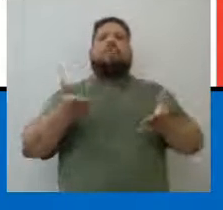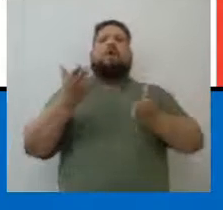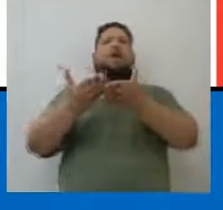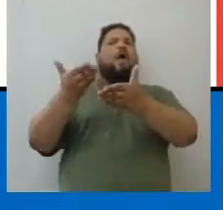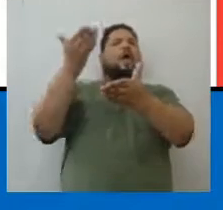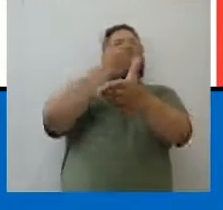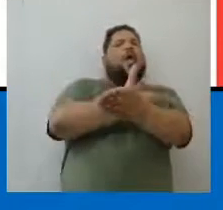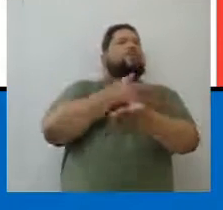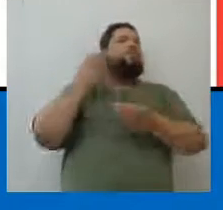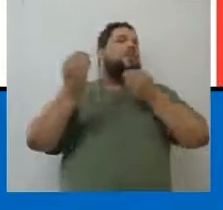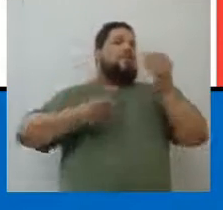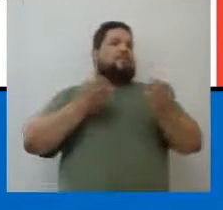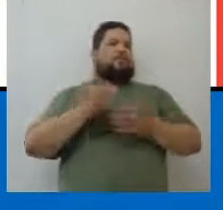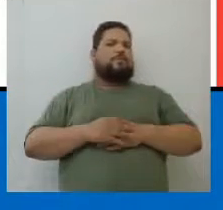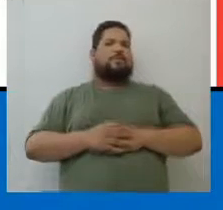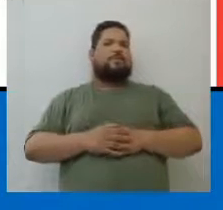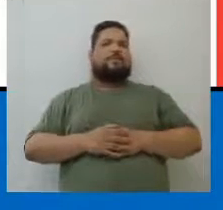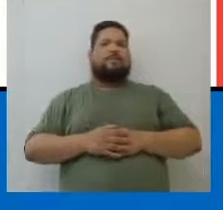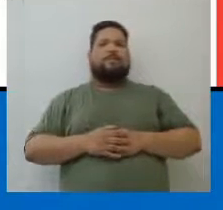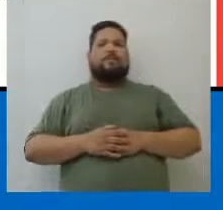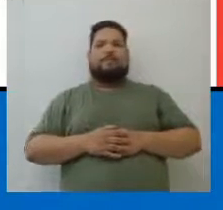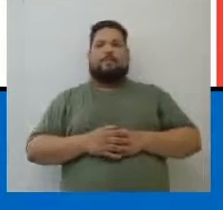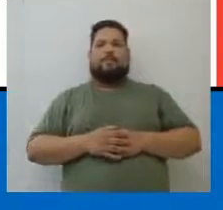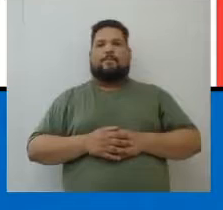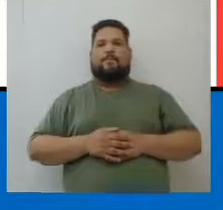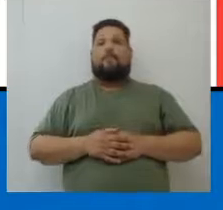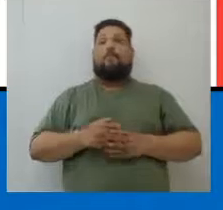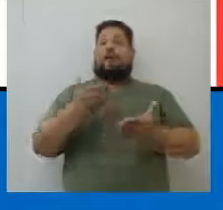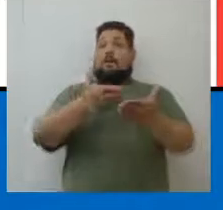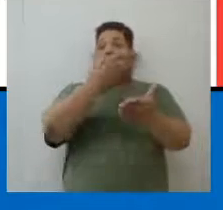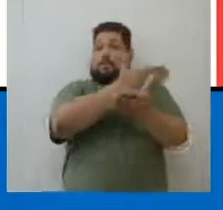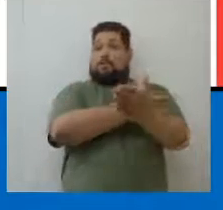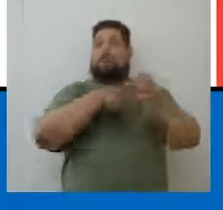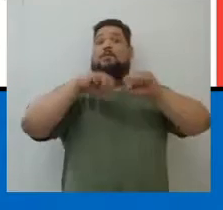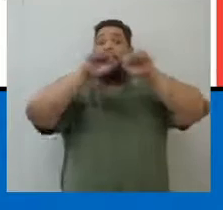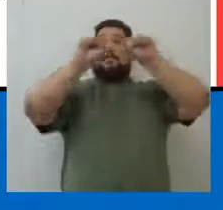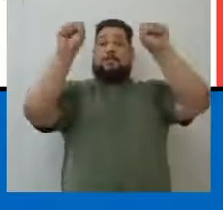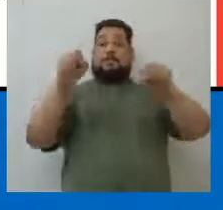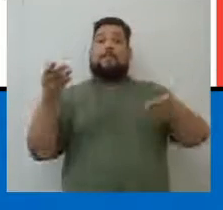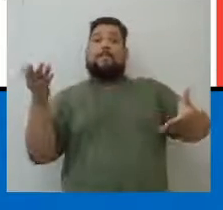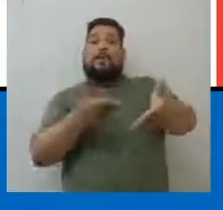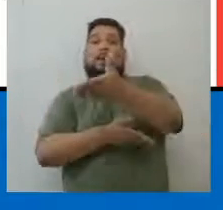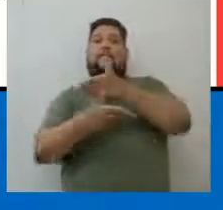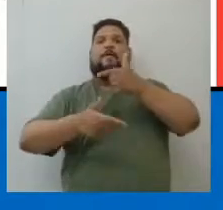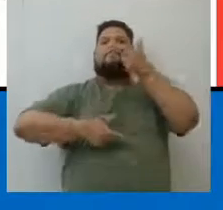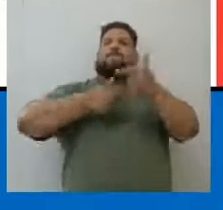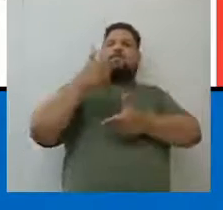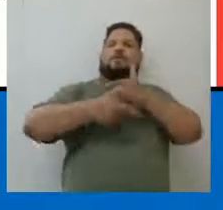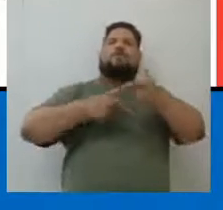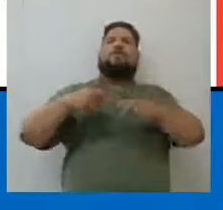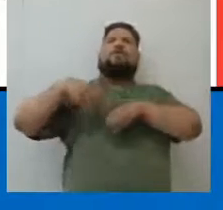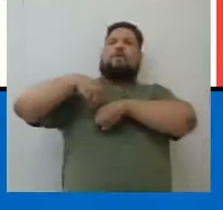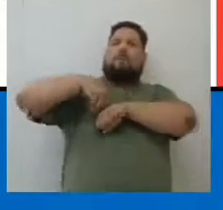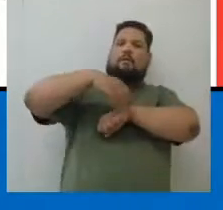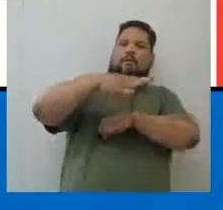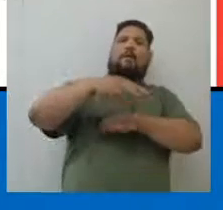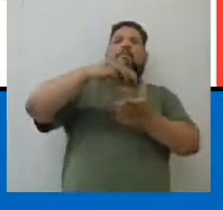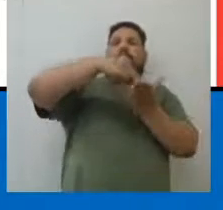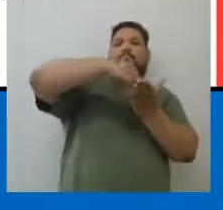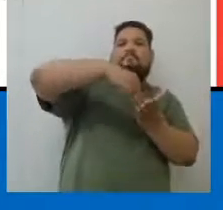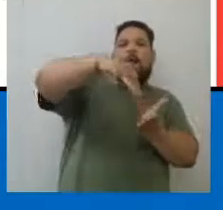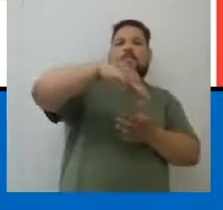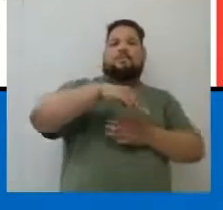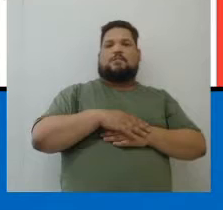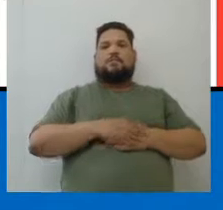utilize? Antes, a fibra óptica, certo? Os sistemas de interação funcionavam mais para a transmissão de mensagem. Então,